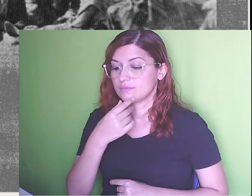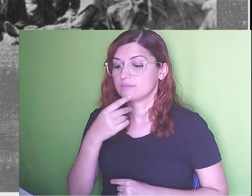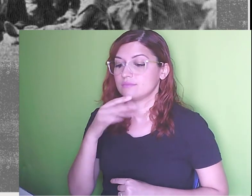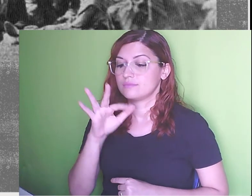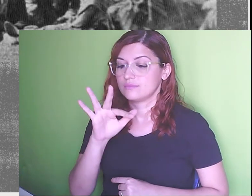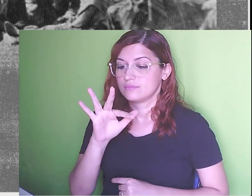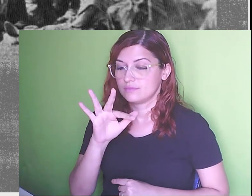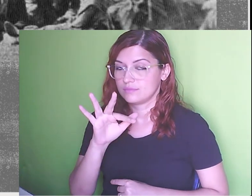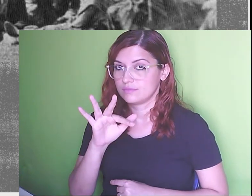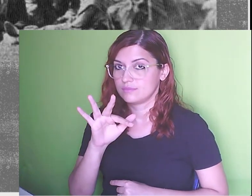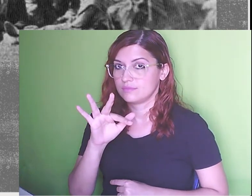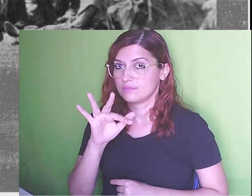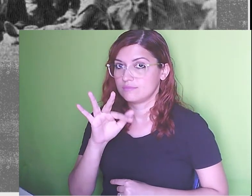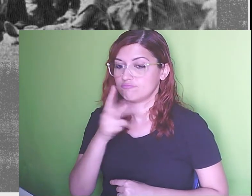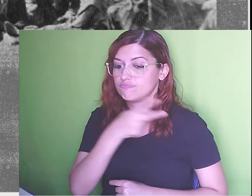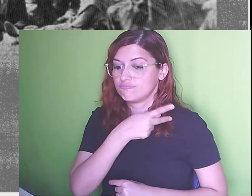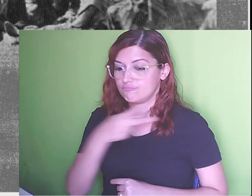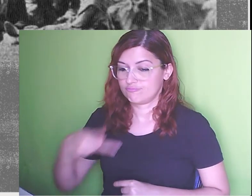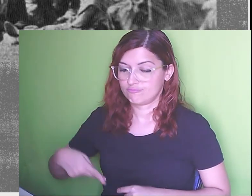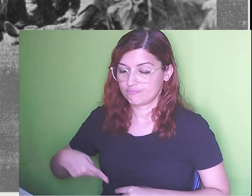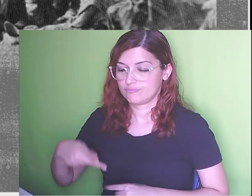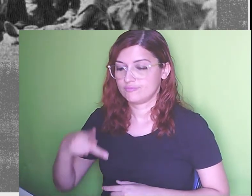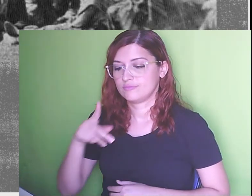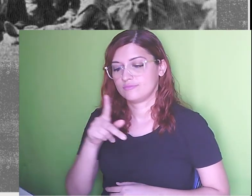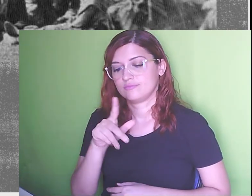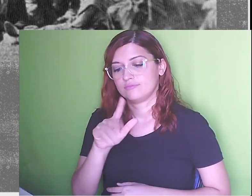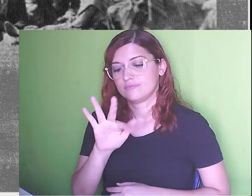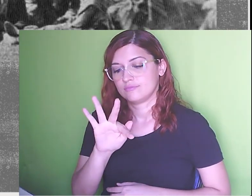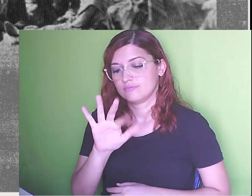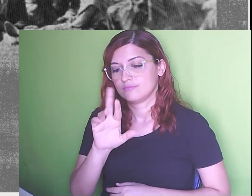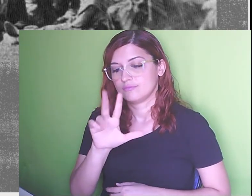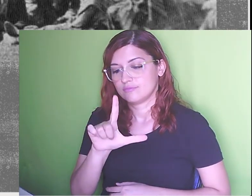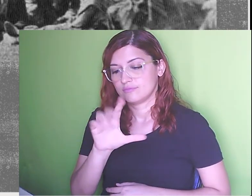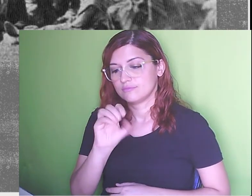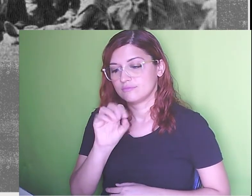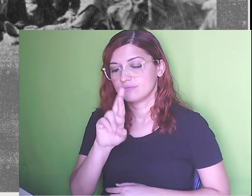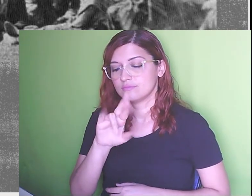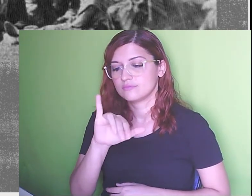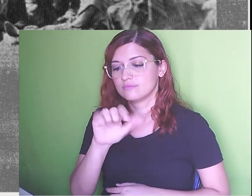Só que, mais uma vez, o Marechal Floriano Peixoto